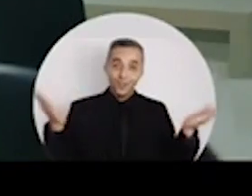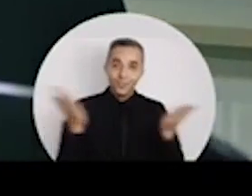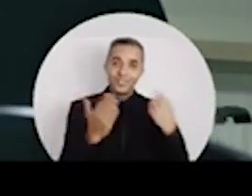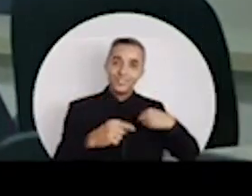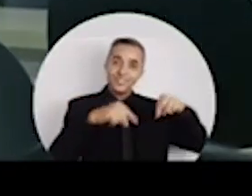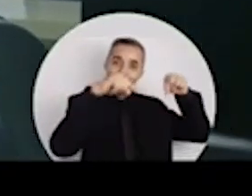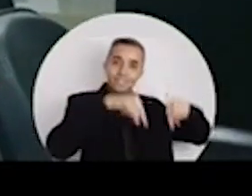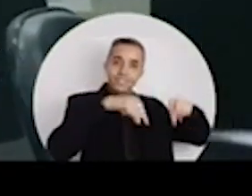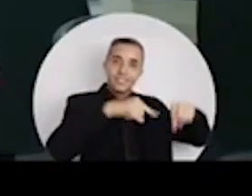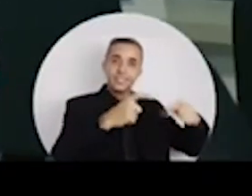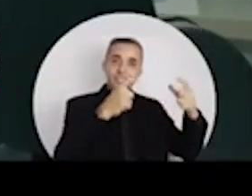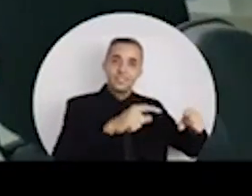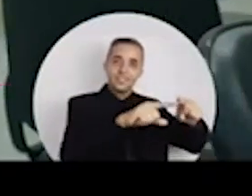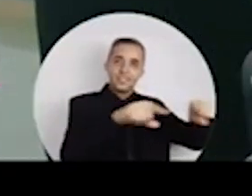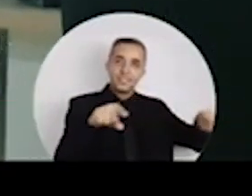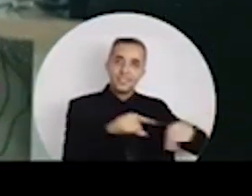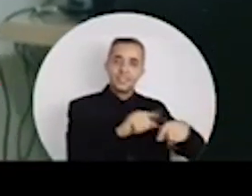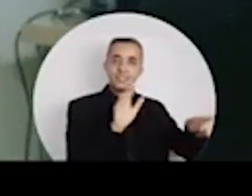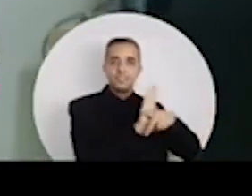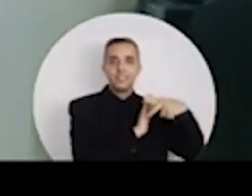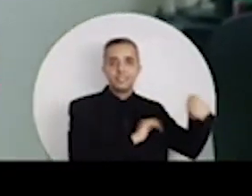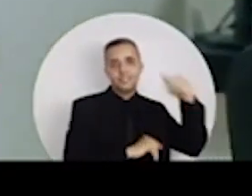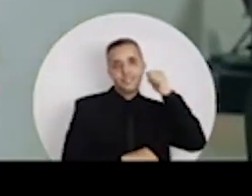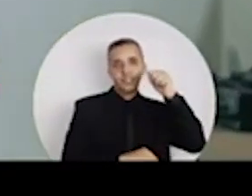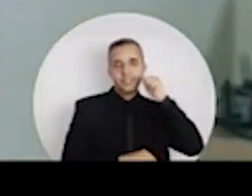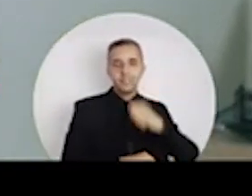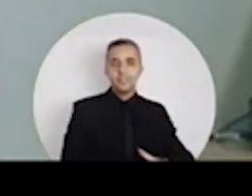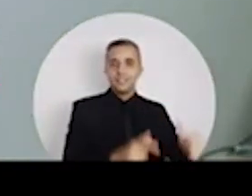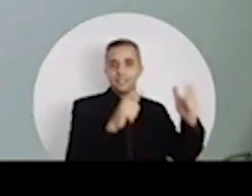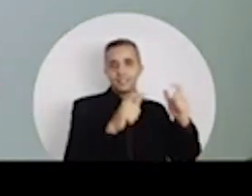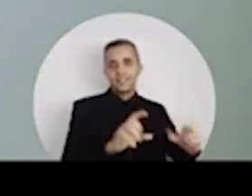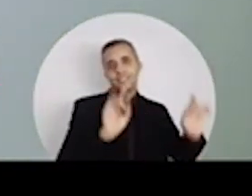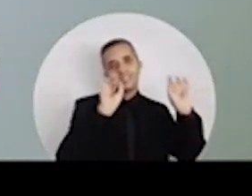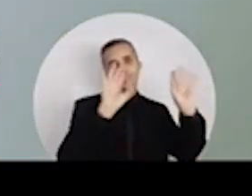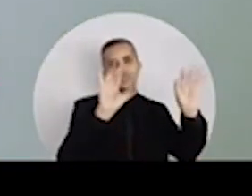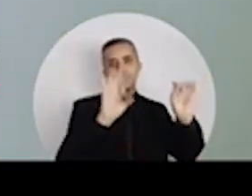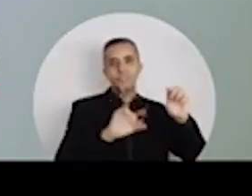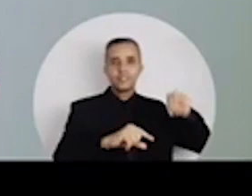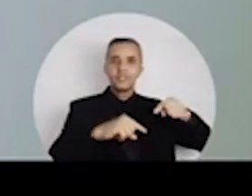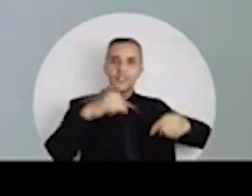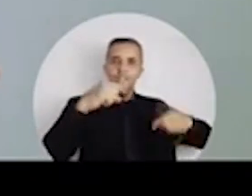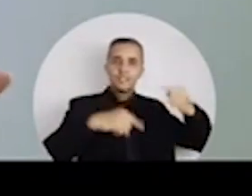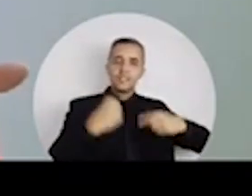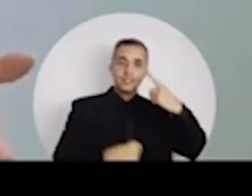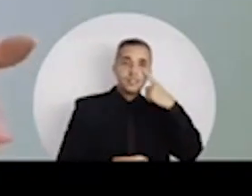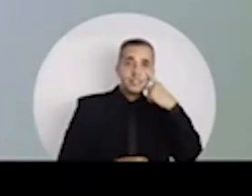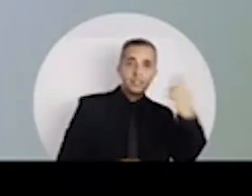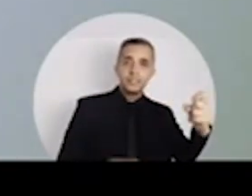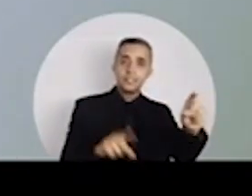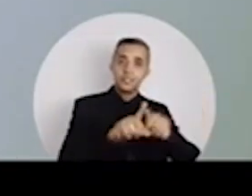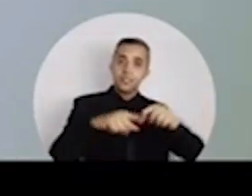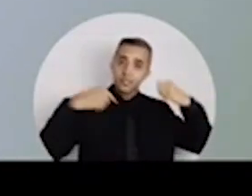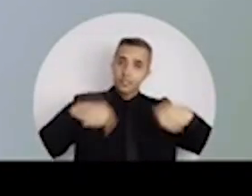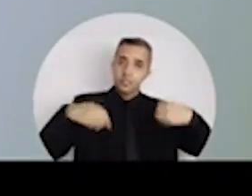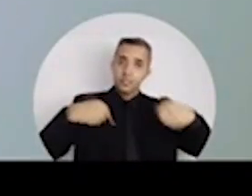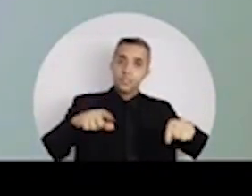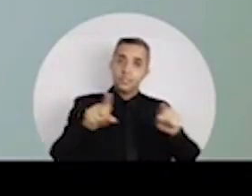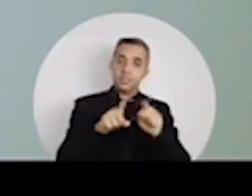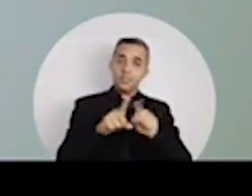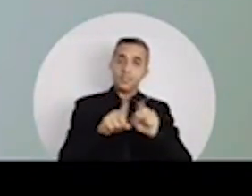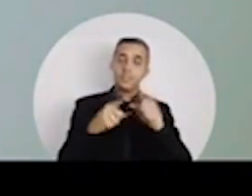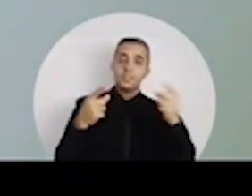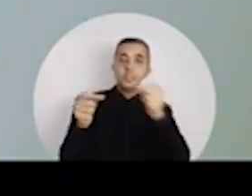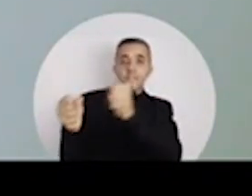Oi, oi, hoje eu estou aqui na Sala da Mulher, um espaço criado com muito carinho para tratar de assuntos de interesse, necessidades